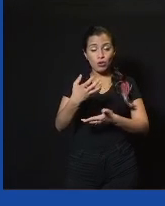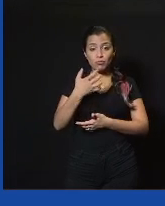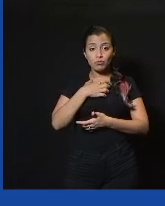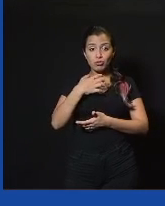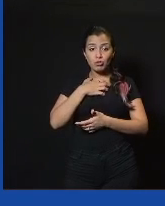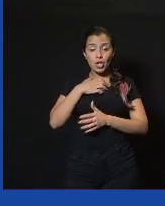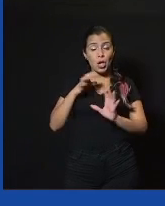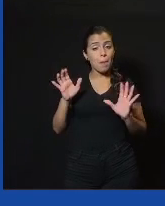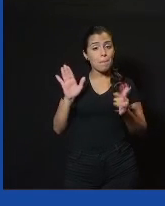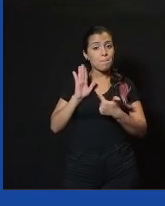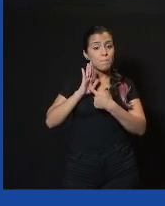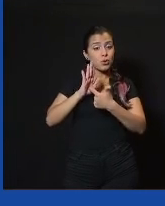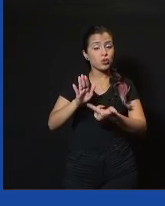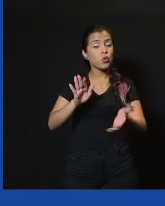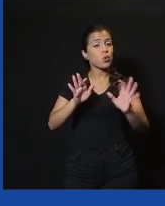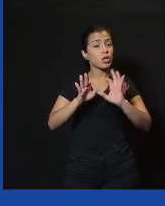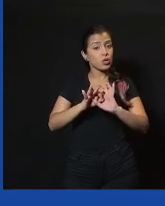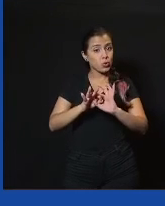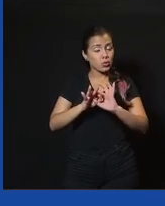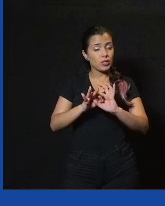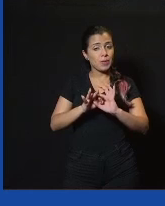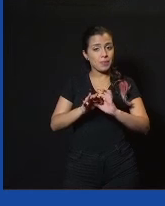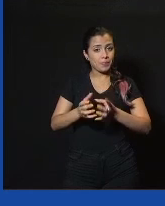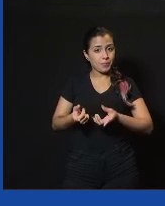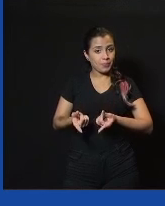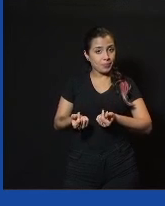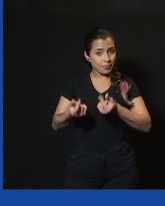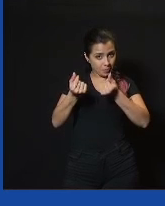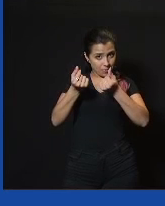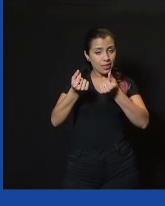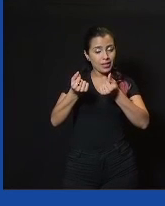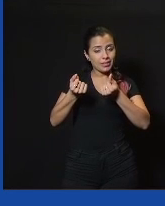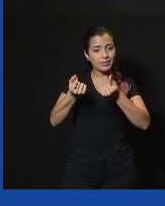que despolariza o Brasil. A solidariedade une o Brasil.